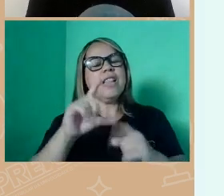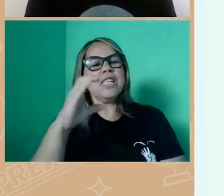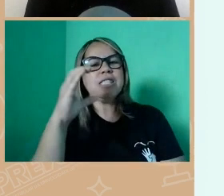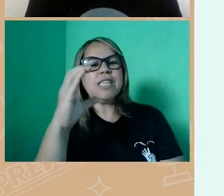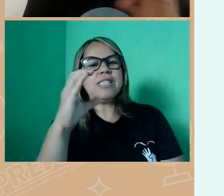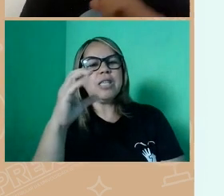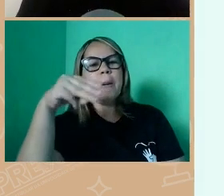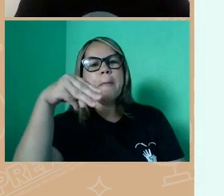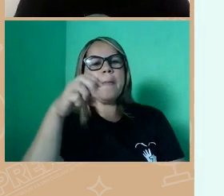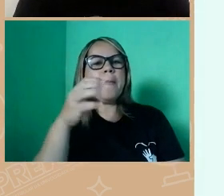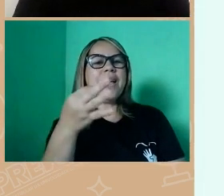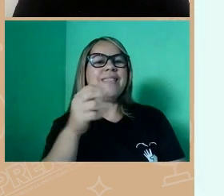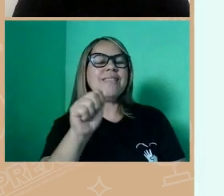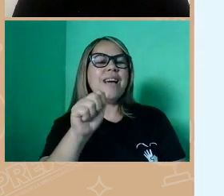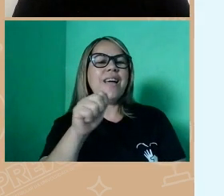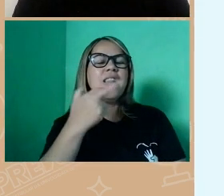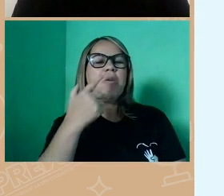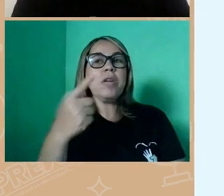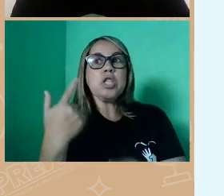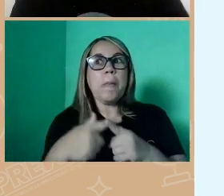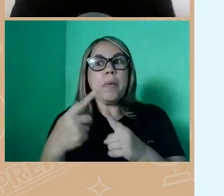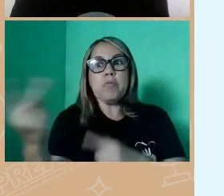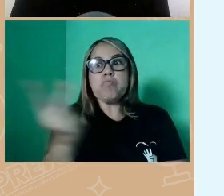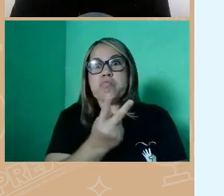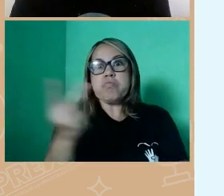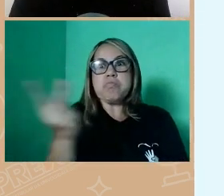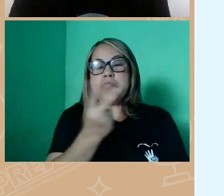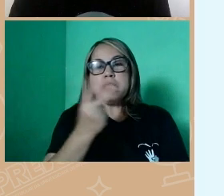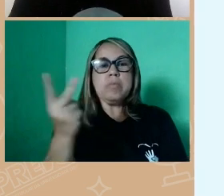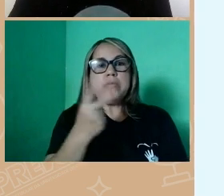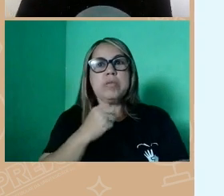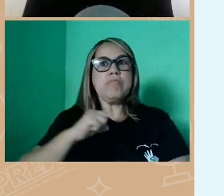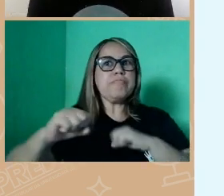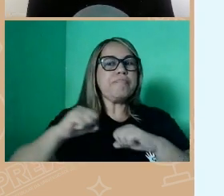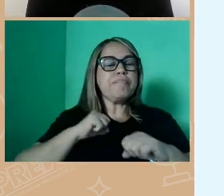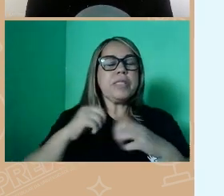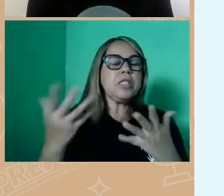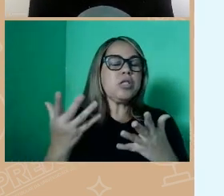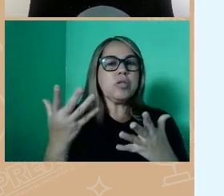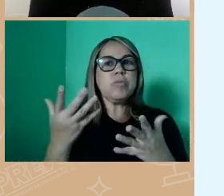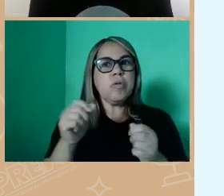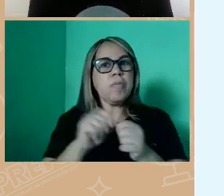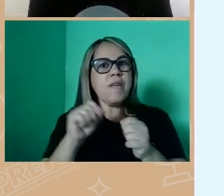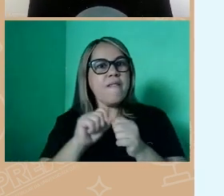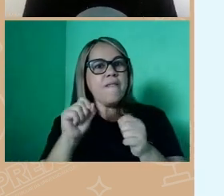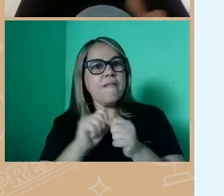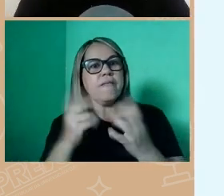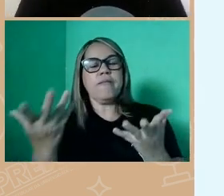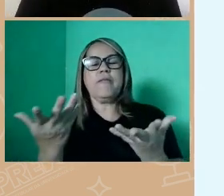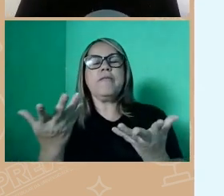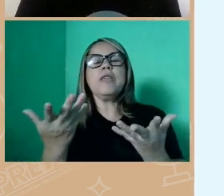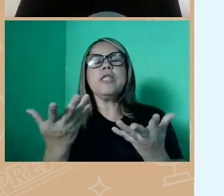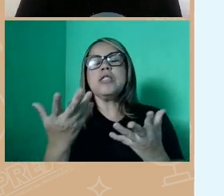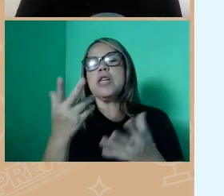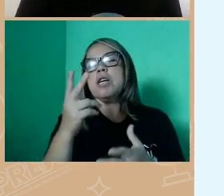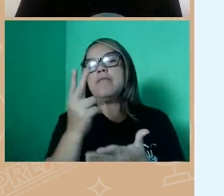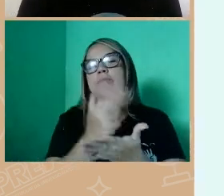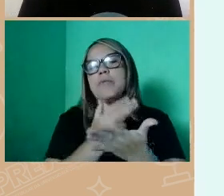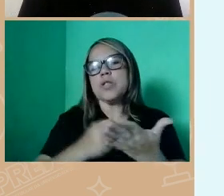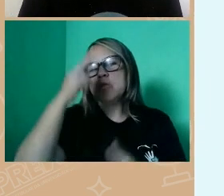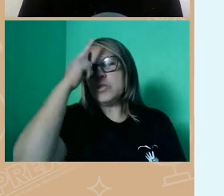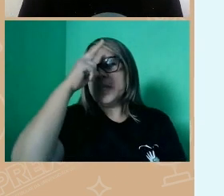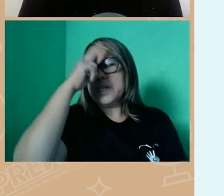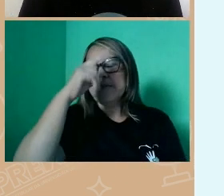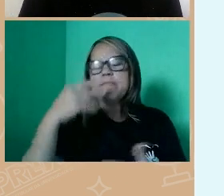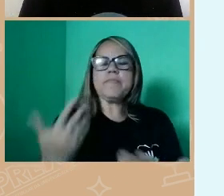Metalinguística, porque Horácio e gigante discutem sobre suas atuações na construção de histórias em quadrinhos. Quando a gente volta